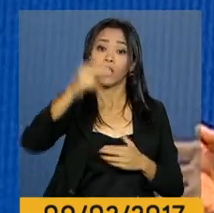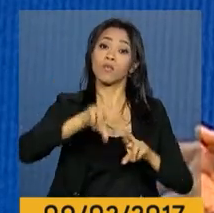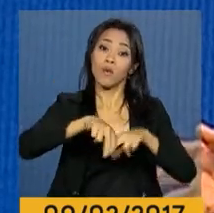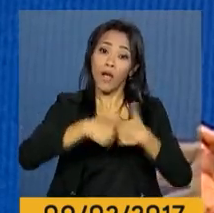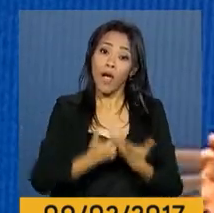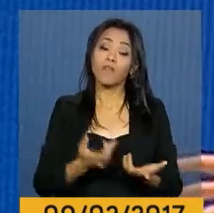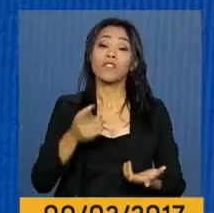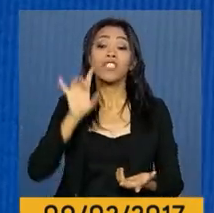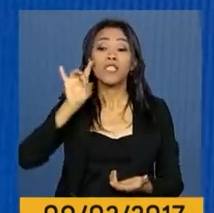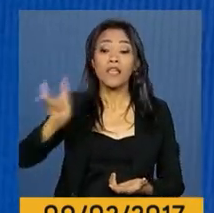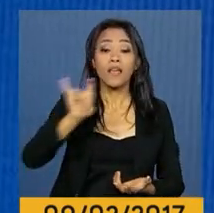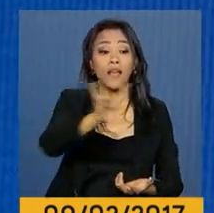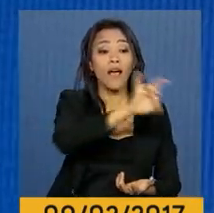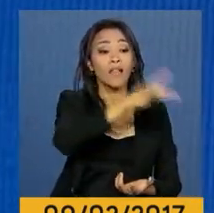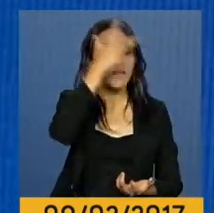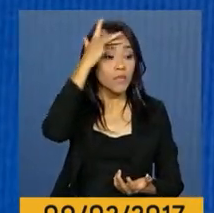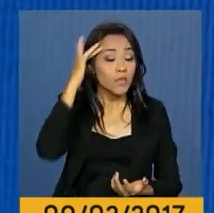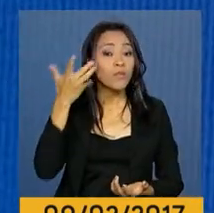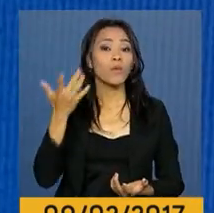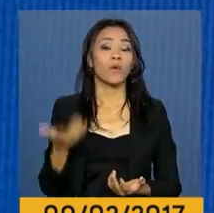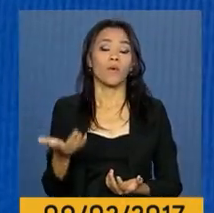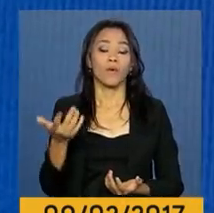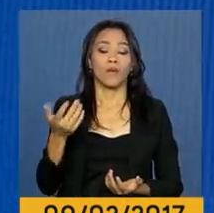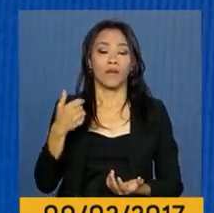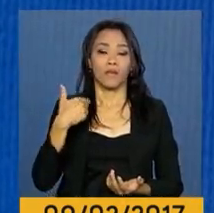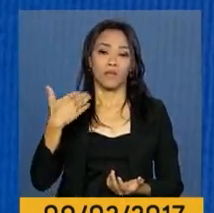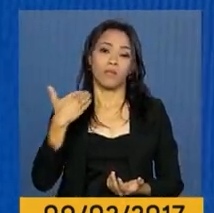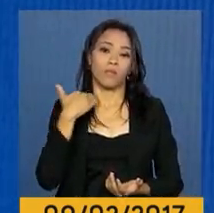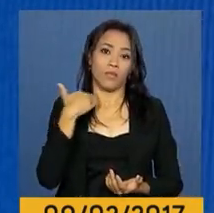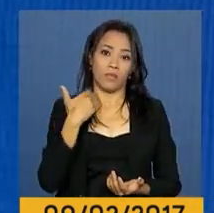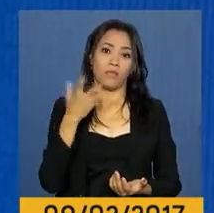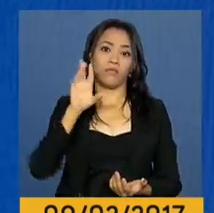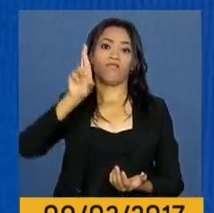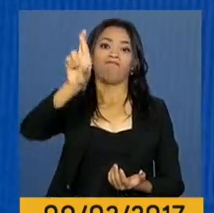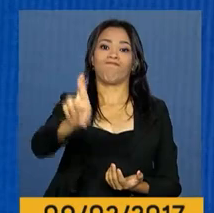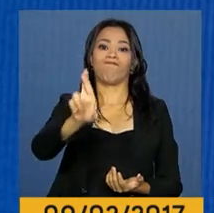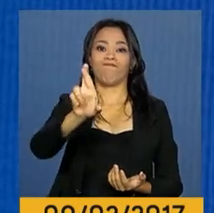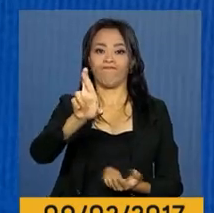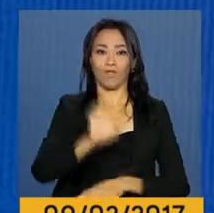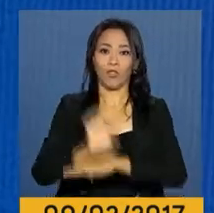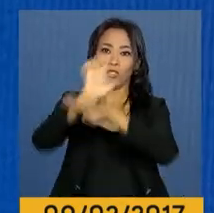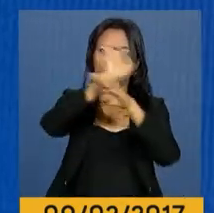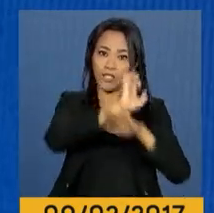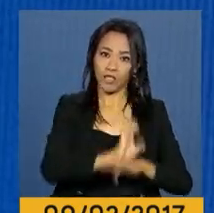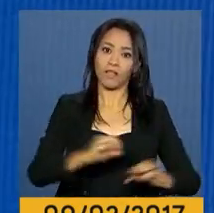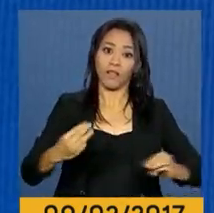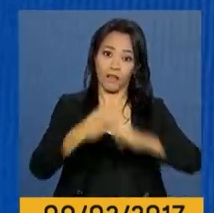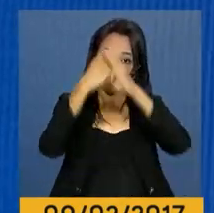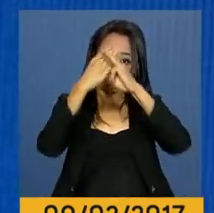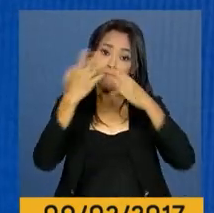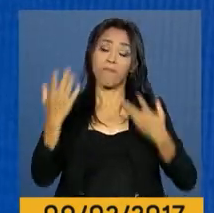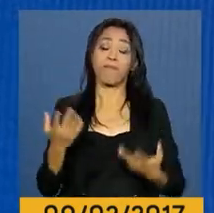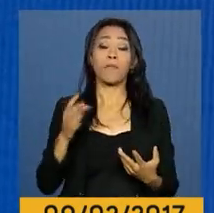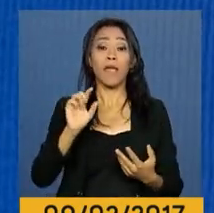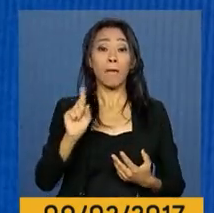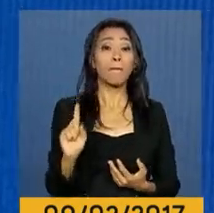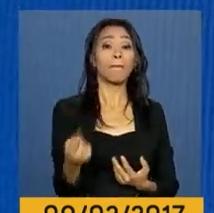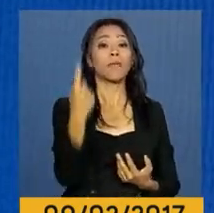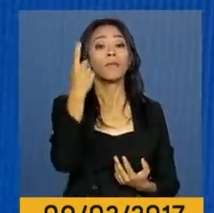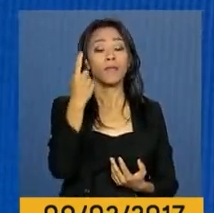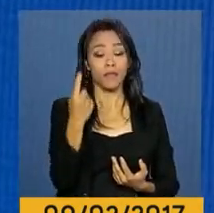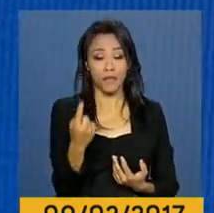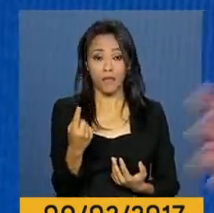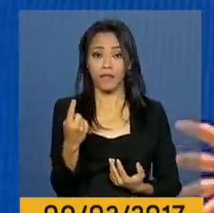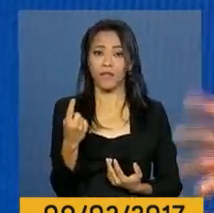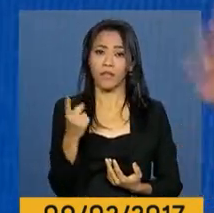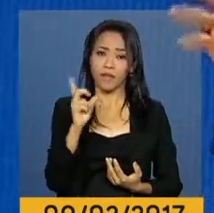Federal Não é é o agente da Caixa Econômica Federal que é por muitas vezes o primeiro contato a primeira visão A primeira imagem que